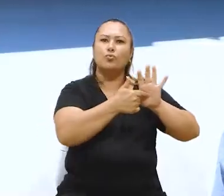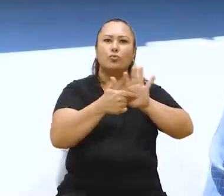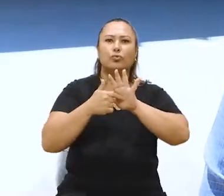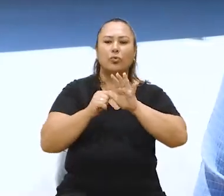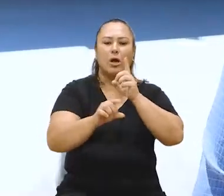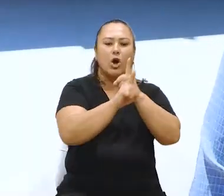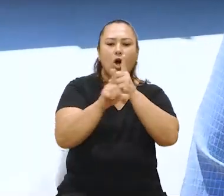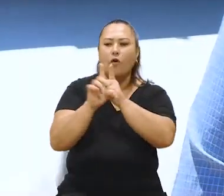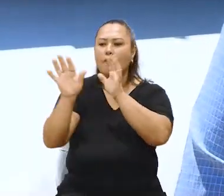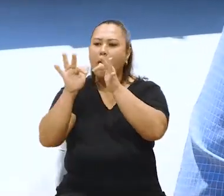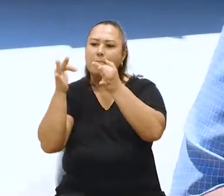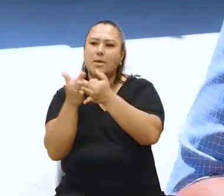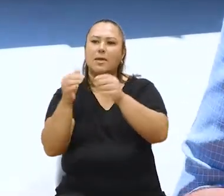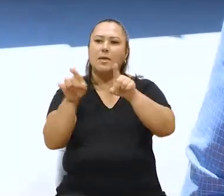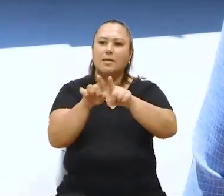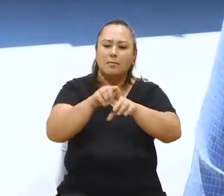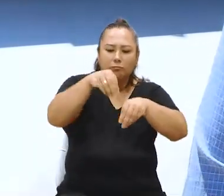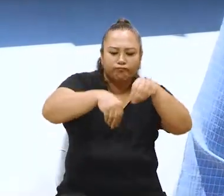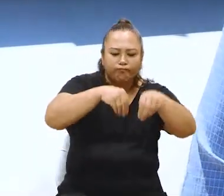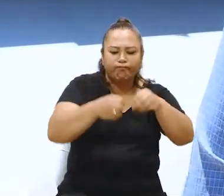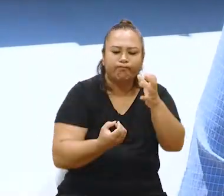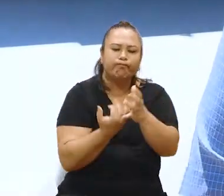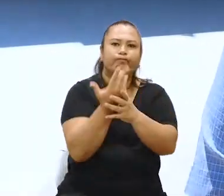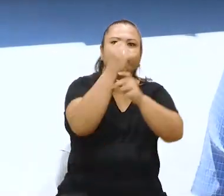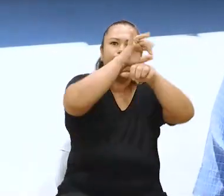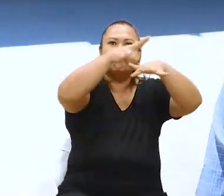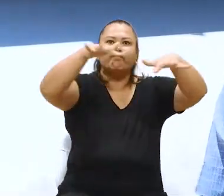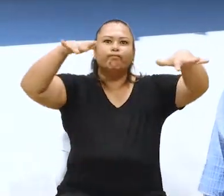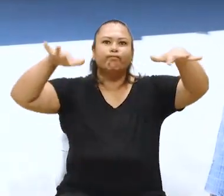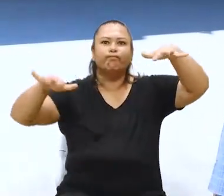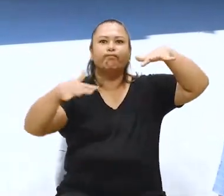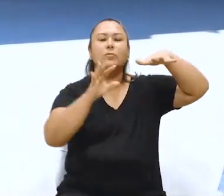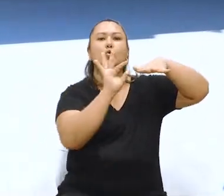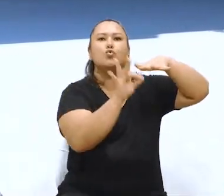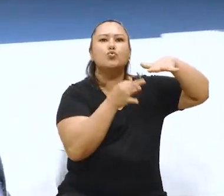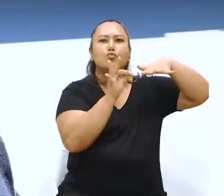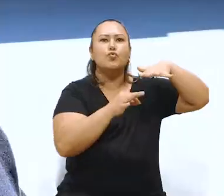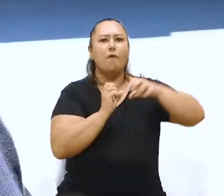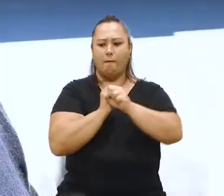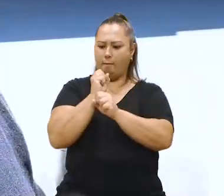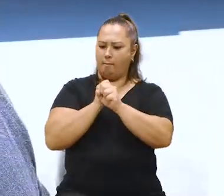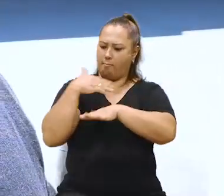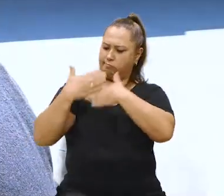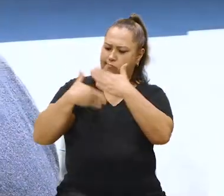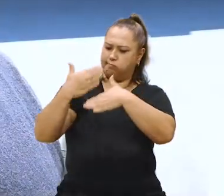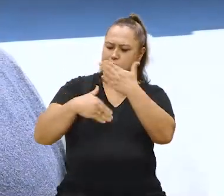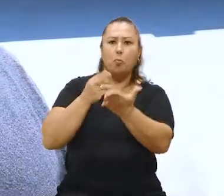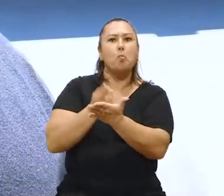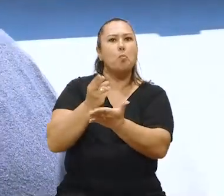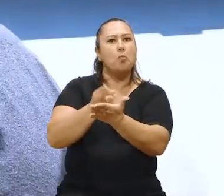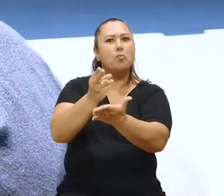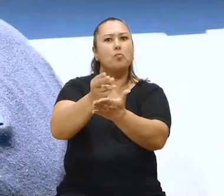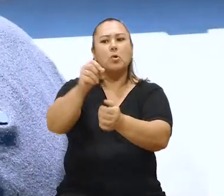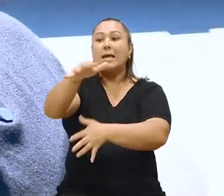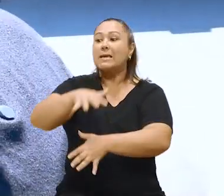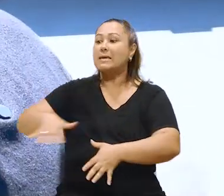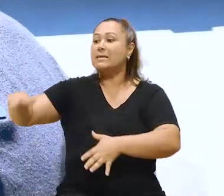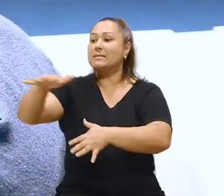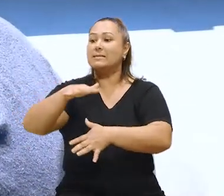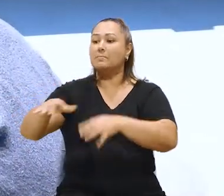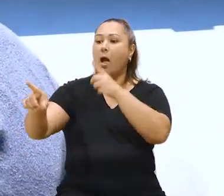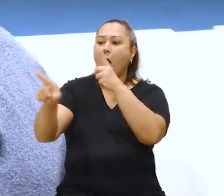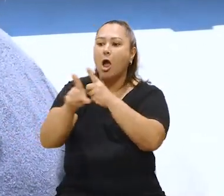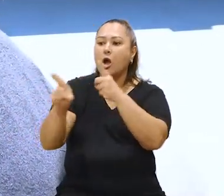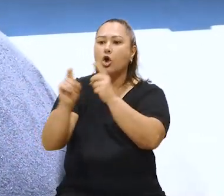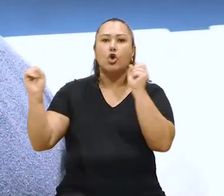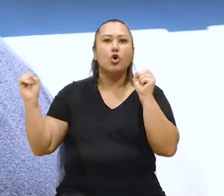o cultivo da uva, o encontro das famílias, a época no centro da cidade. Muitos anos se passaram e ela segue